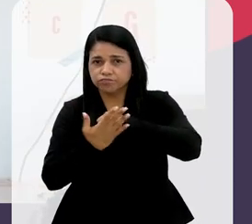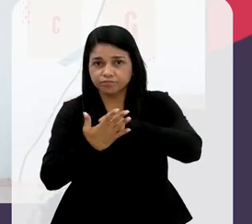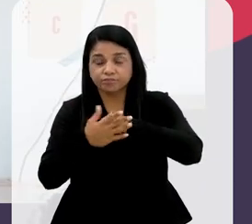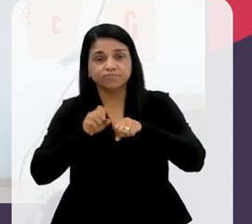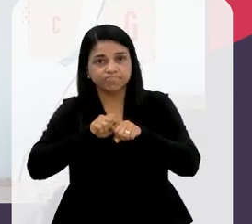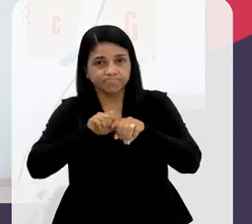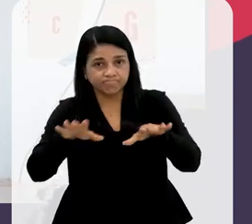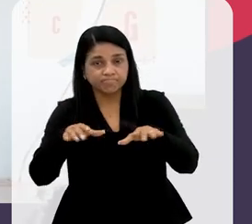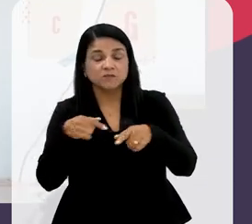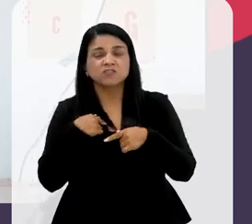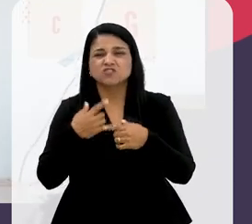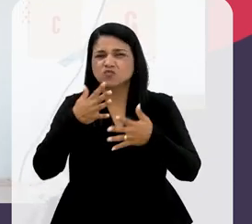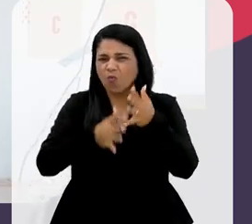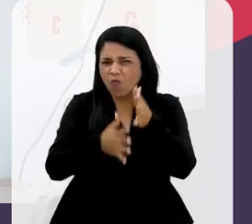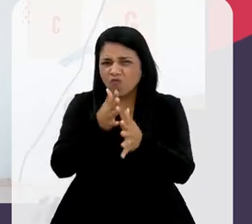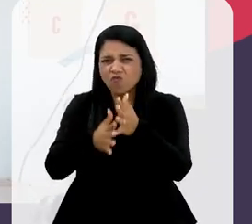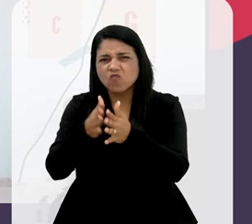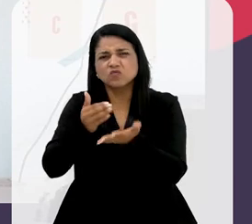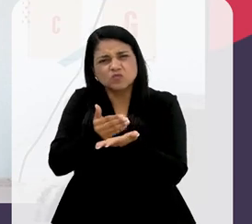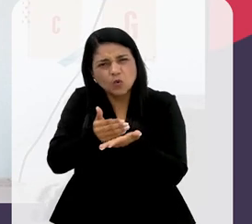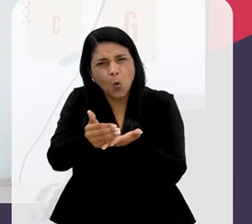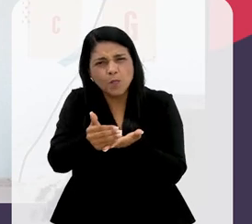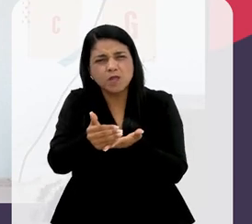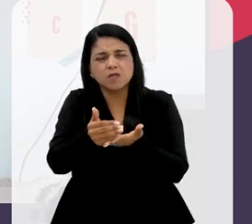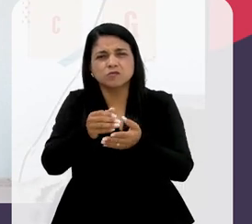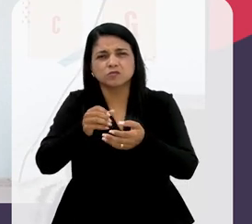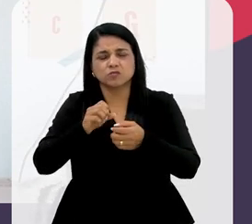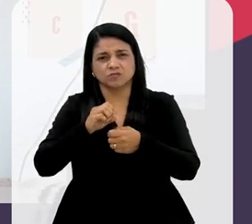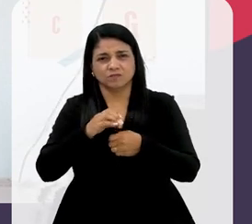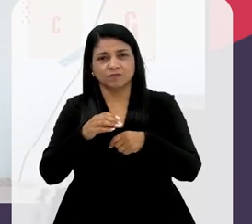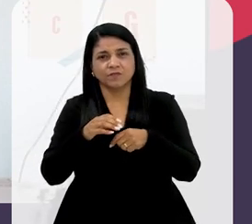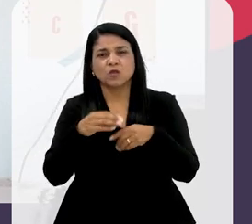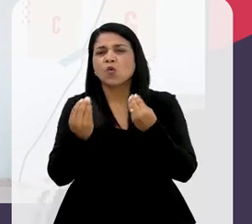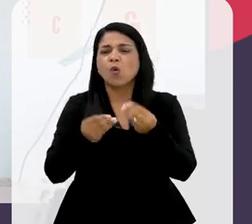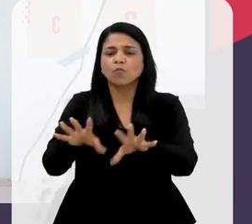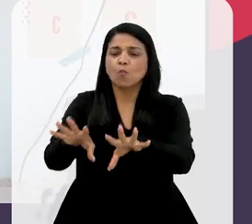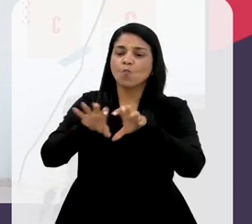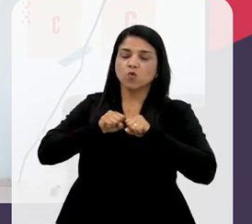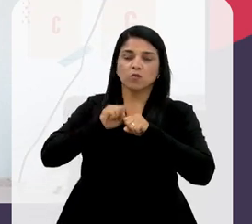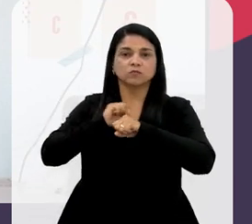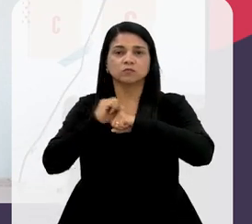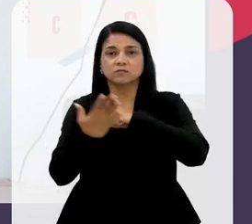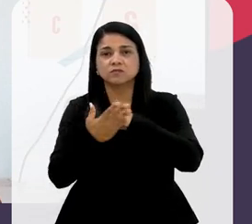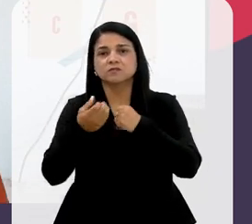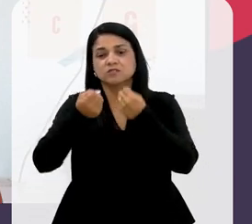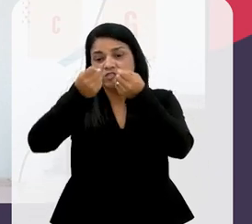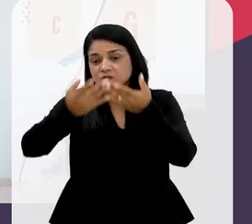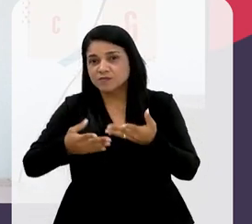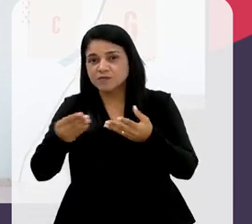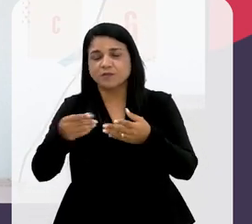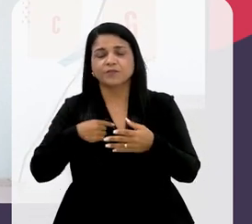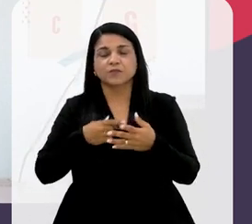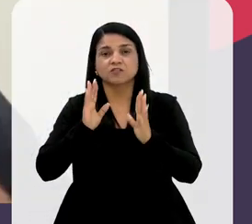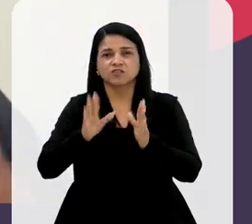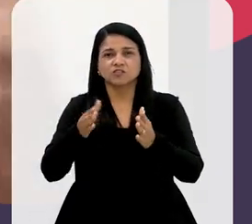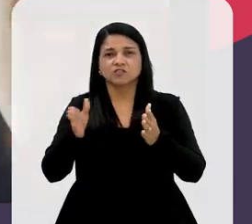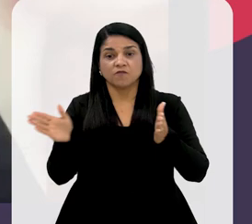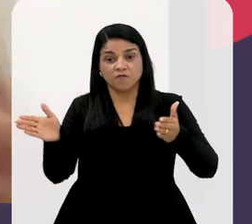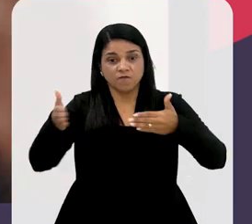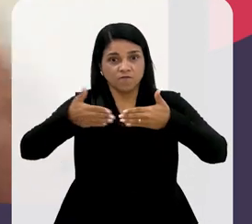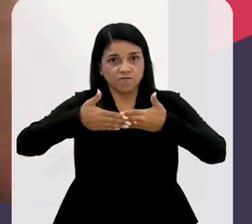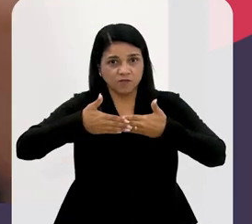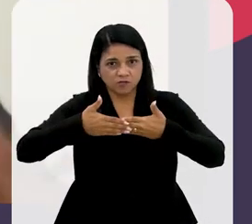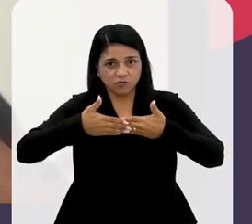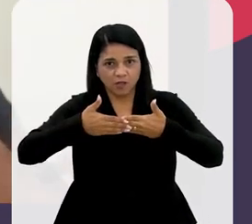pandemia, que foi bastante confuso ali, e aí você contraiu o vírus. Conta pra gente o seu relato, por favor. Tinha acabado de